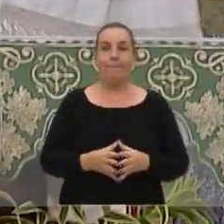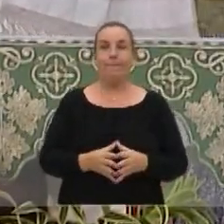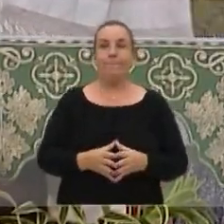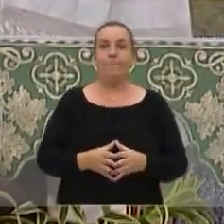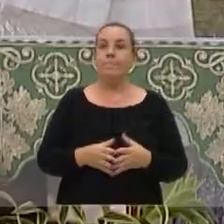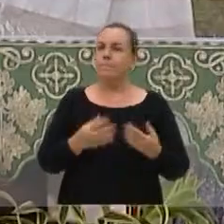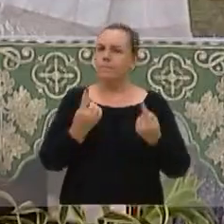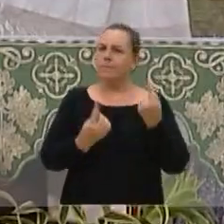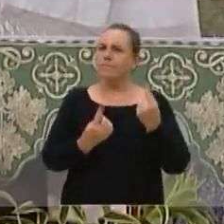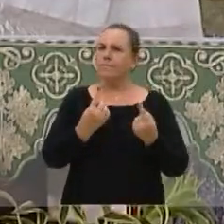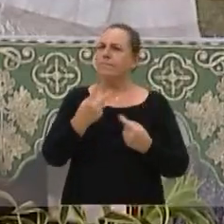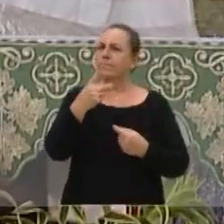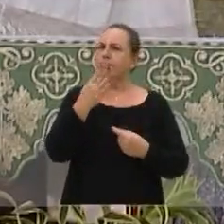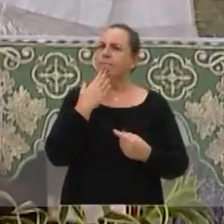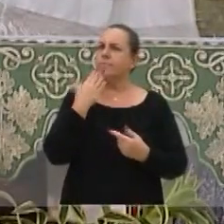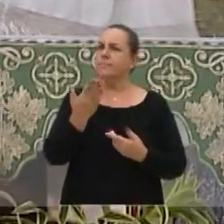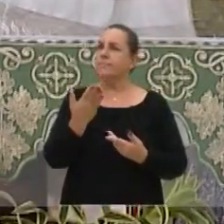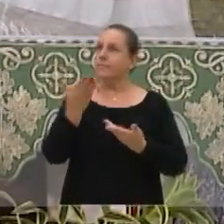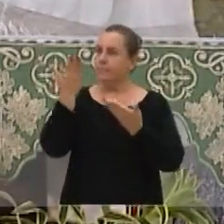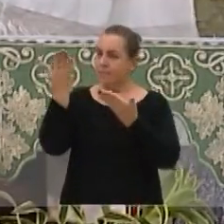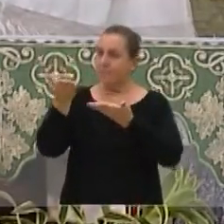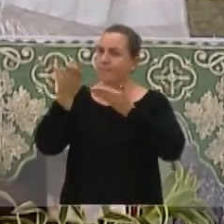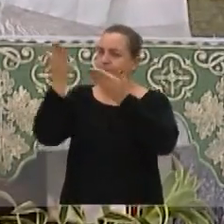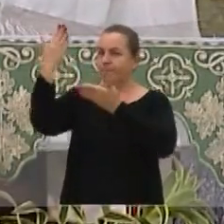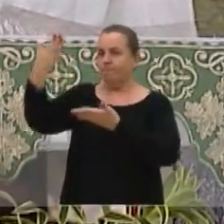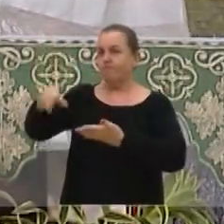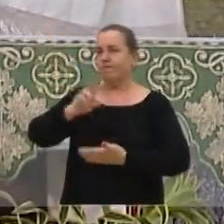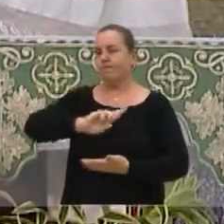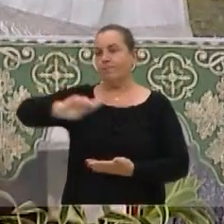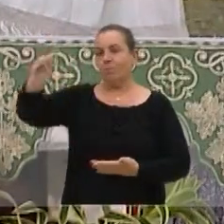Coloque a sua intenção diante do Senhor.